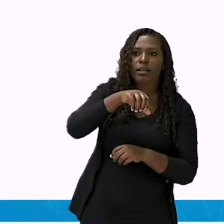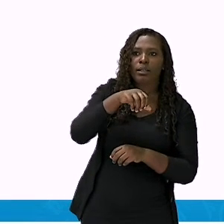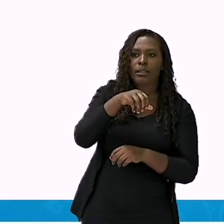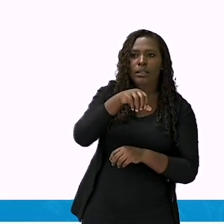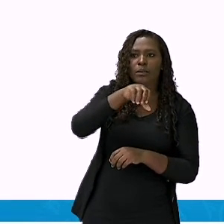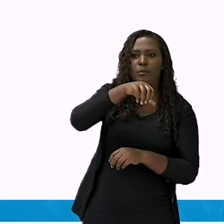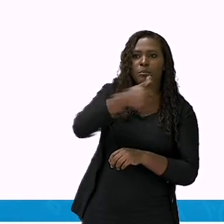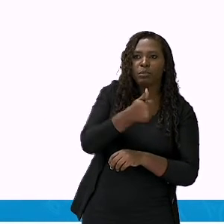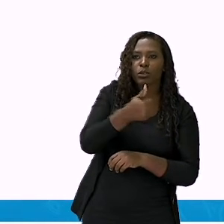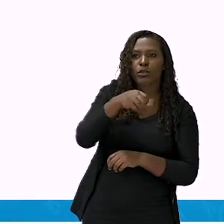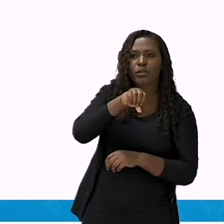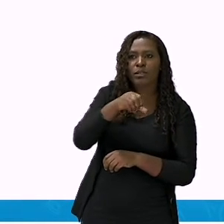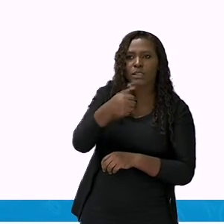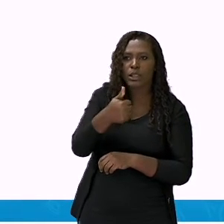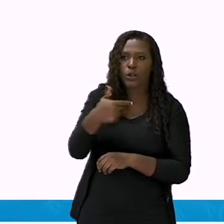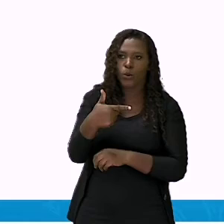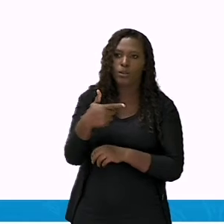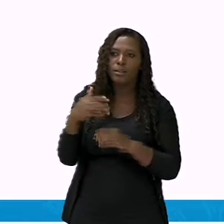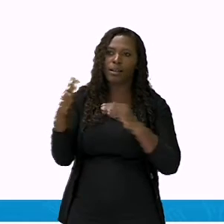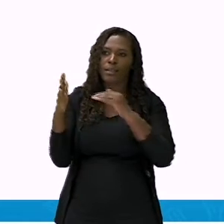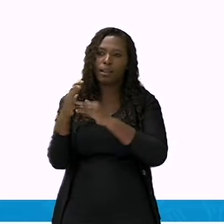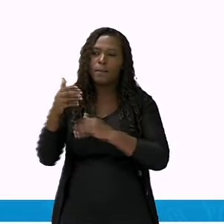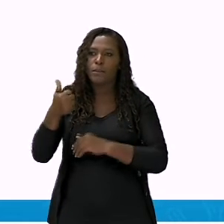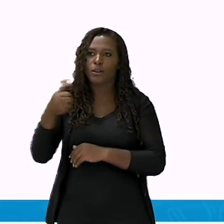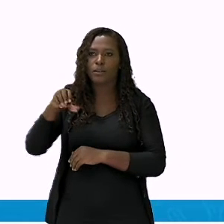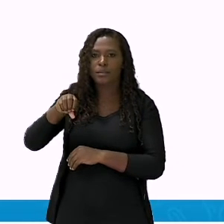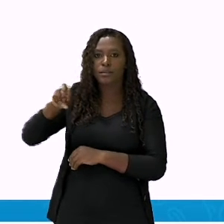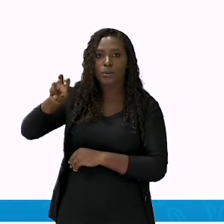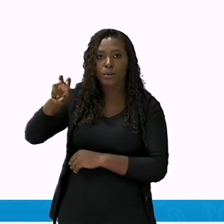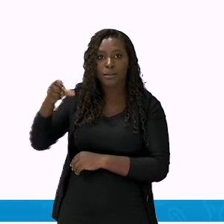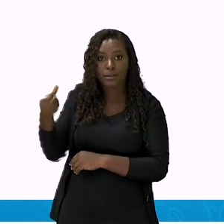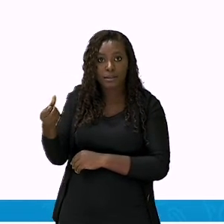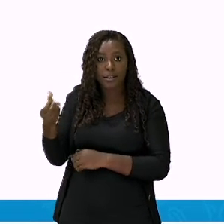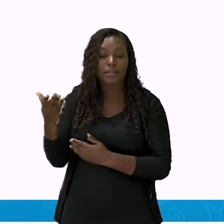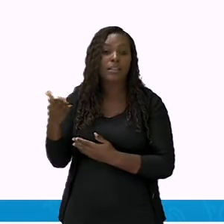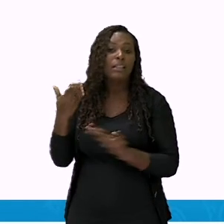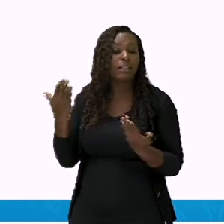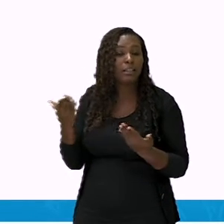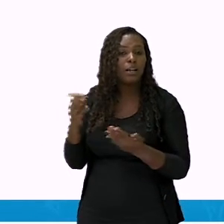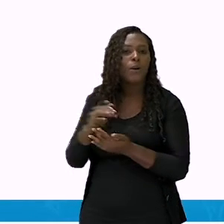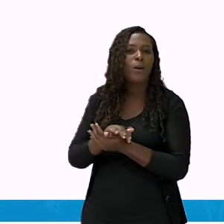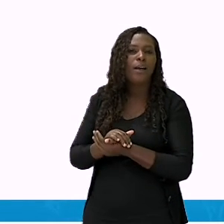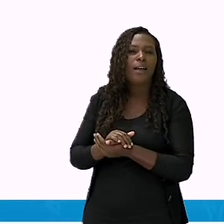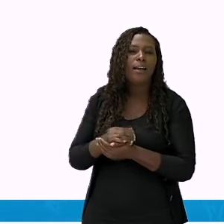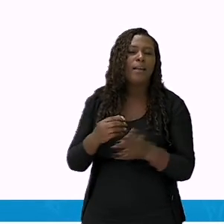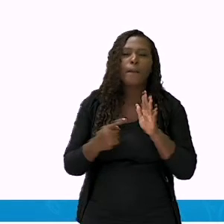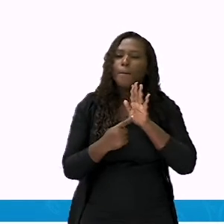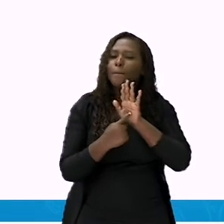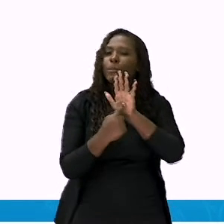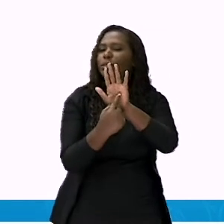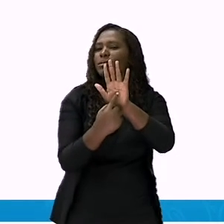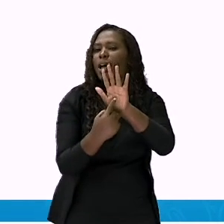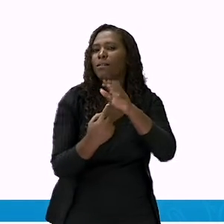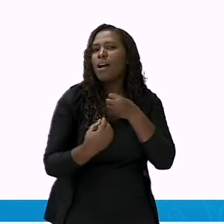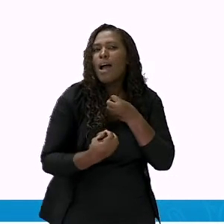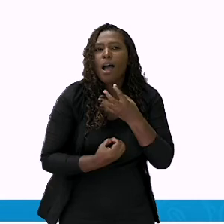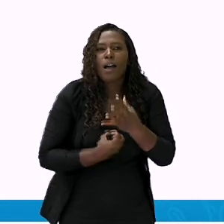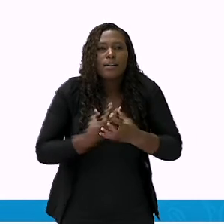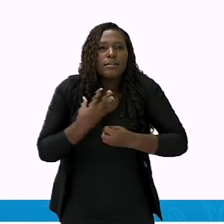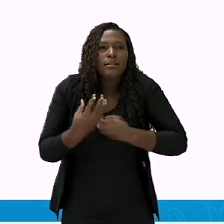do expressionismo abstrato, que enfatizava a expressão pessoal e espontânea. Desenvolveu a técnica